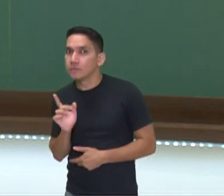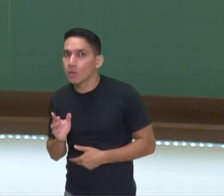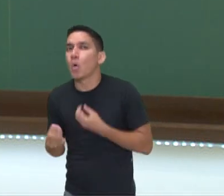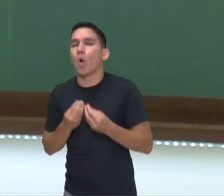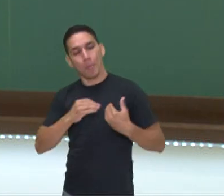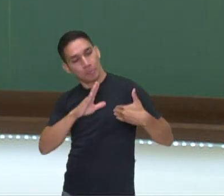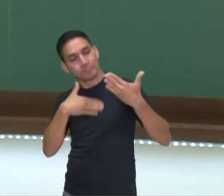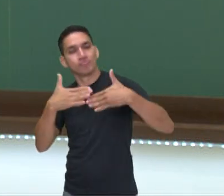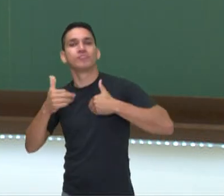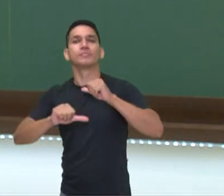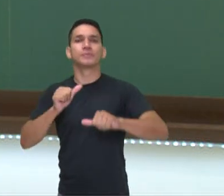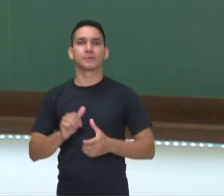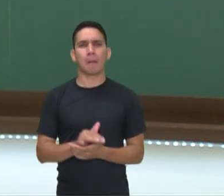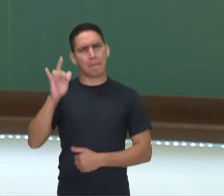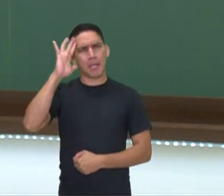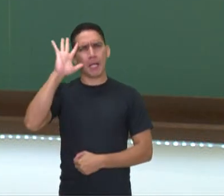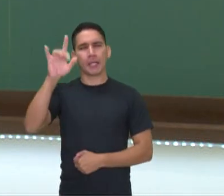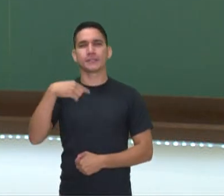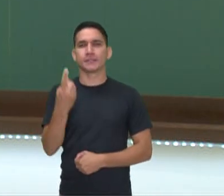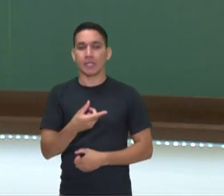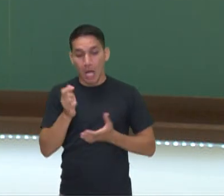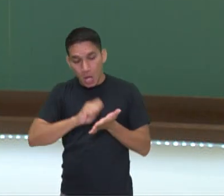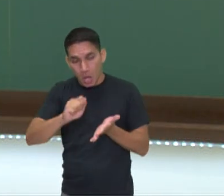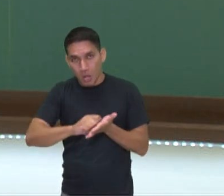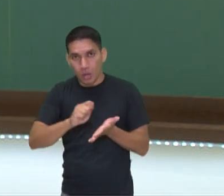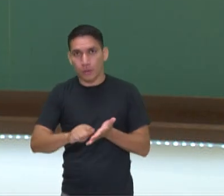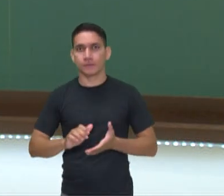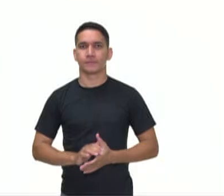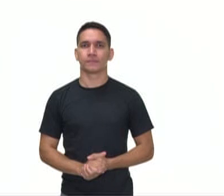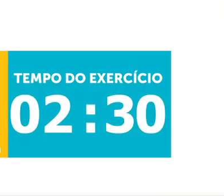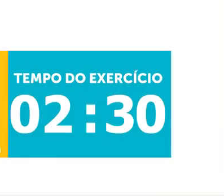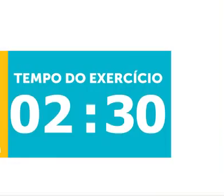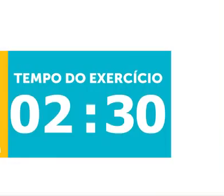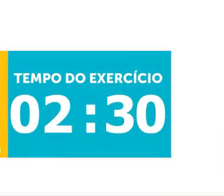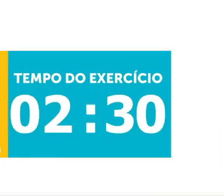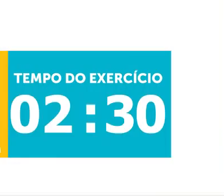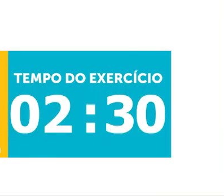ocorreram as transformações. Pensa aí um pouquinho e anote no seu caderno.